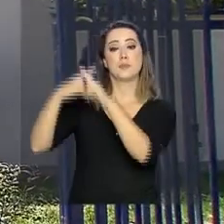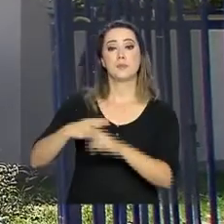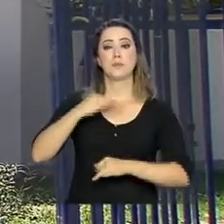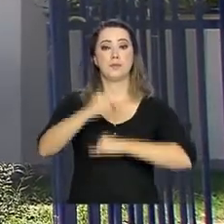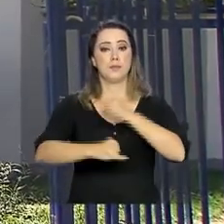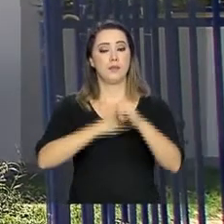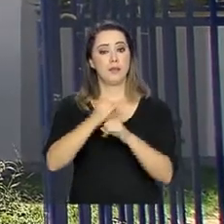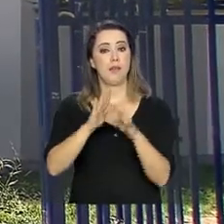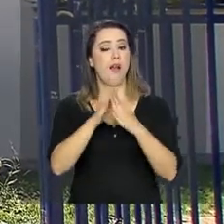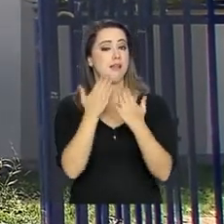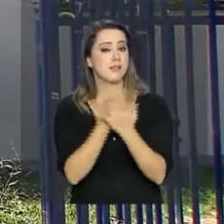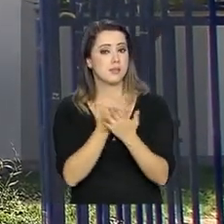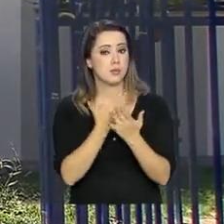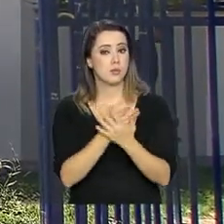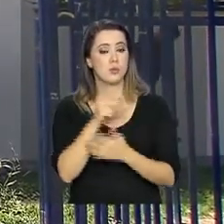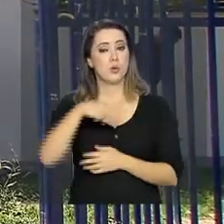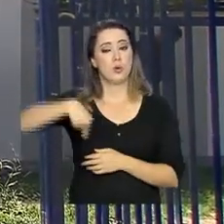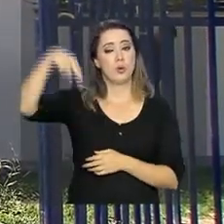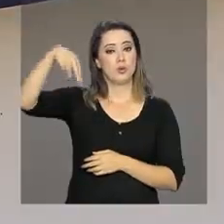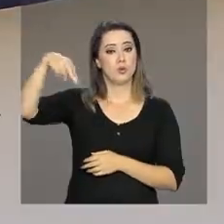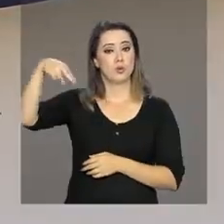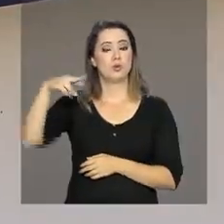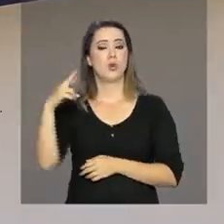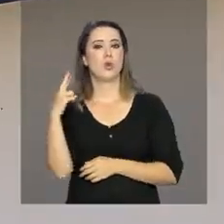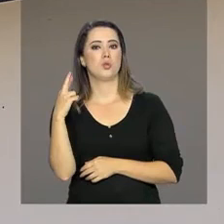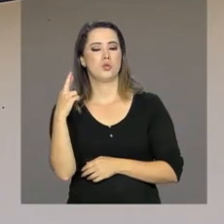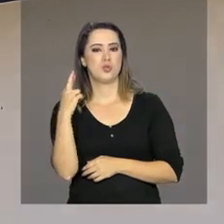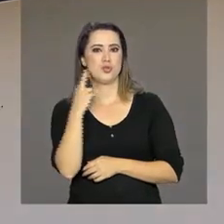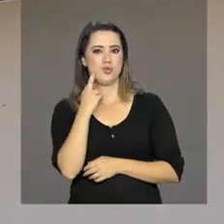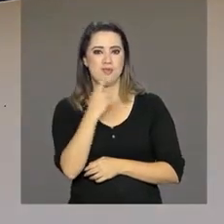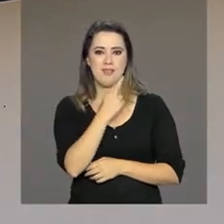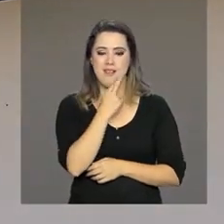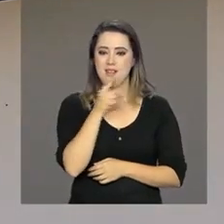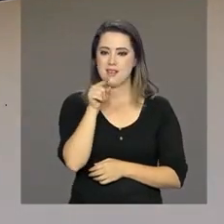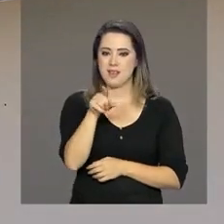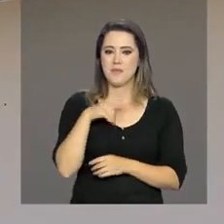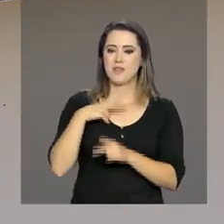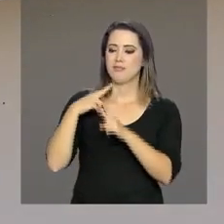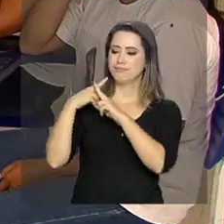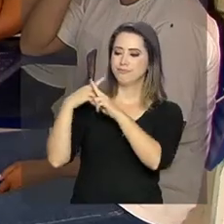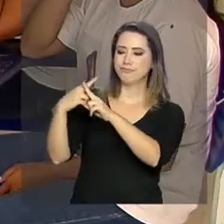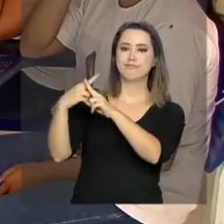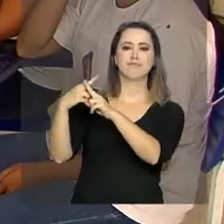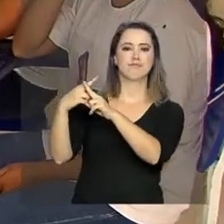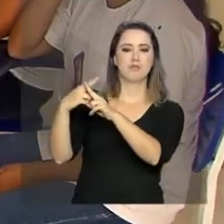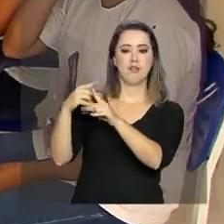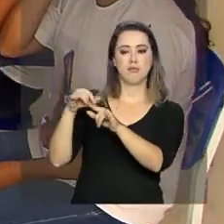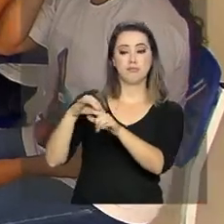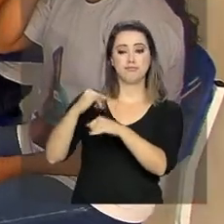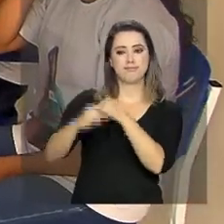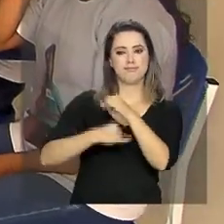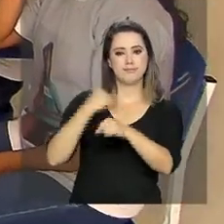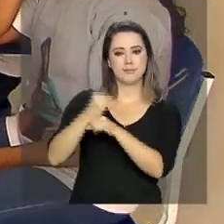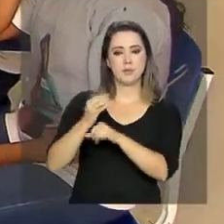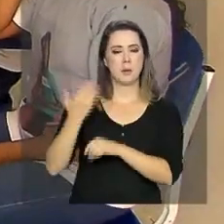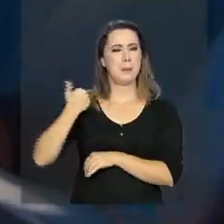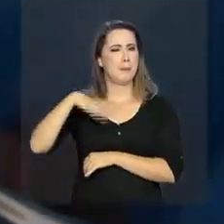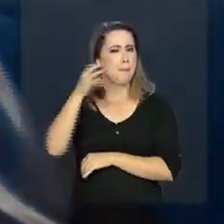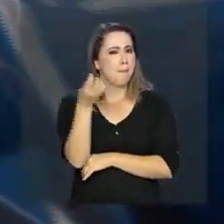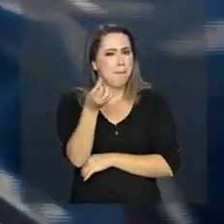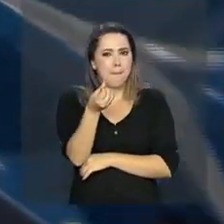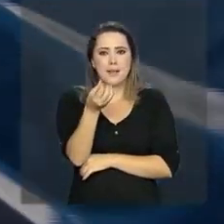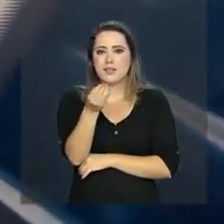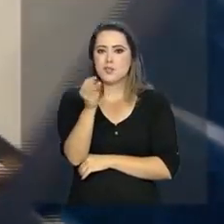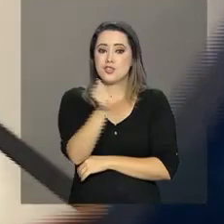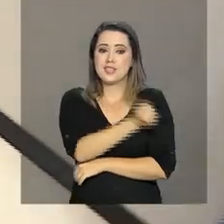escola que fica em pacaraíma no norte de roraima vai receber a internet via satélite e os mais de 600 estudantes vão